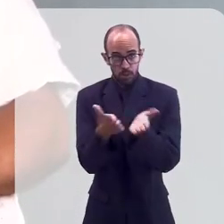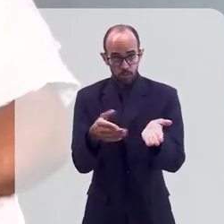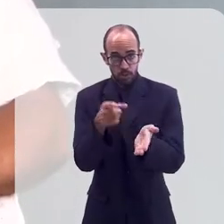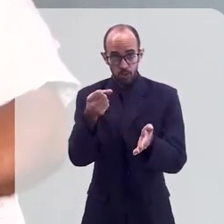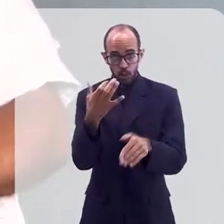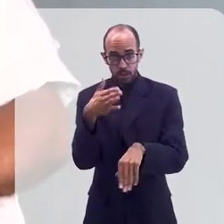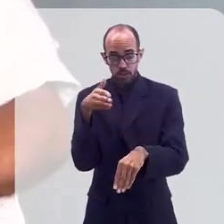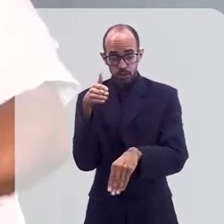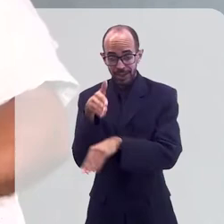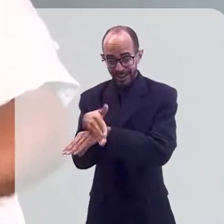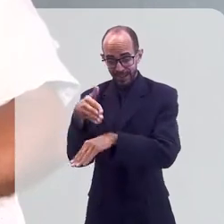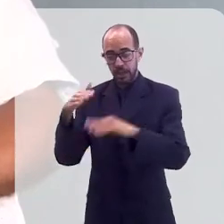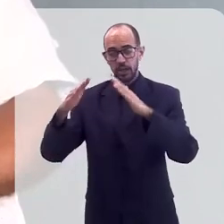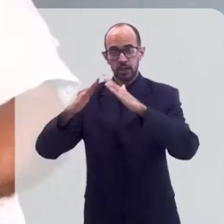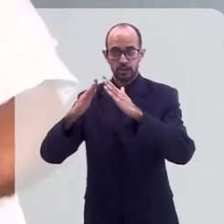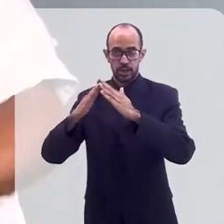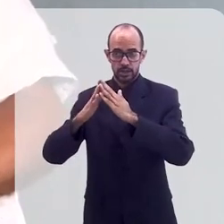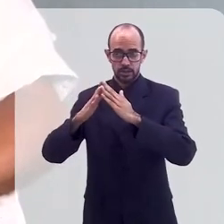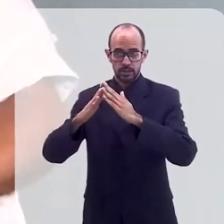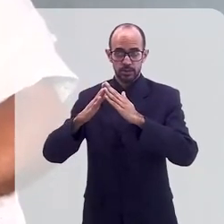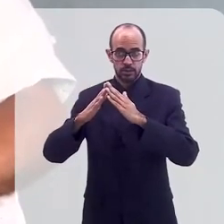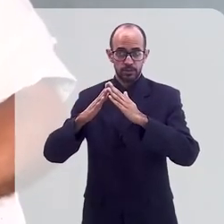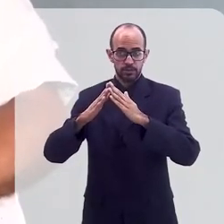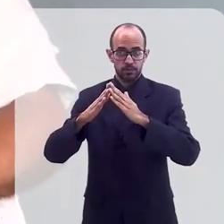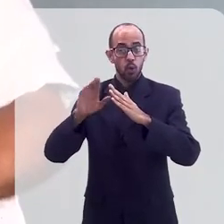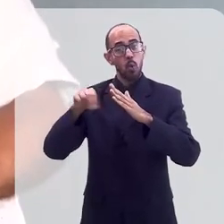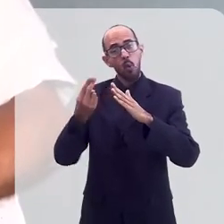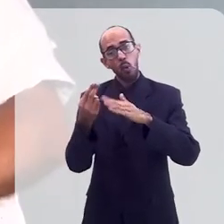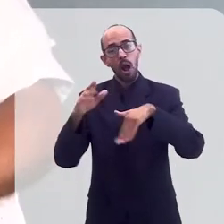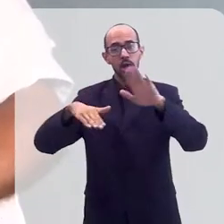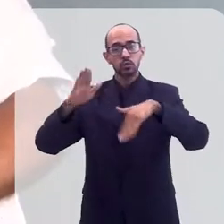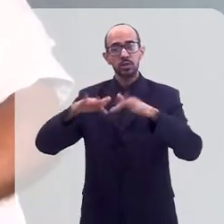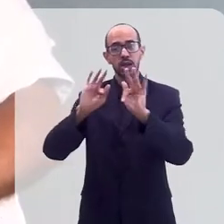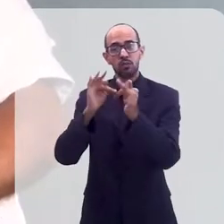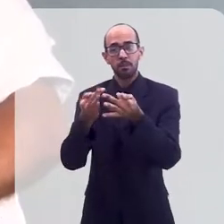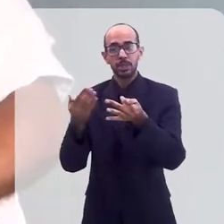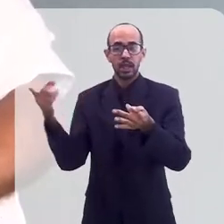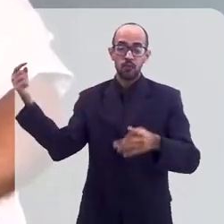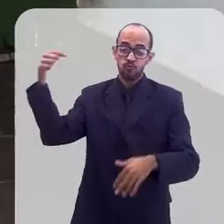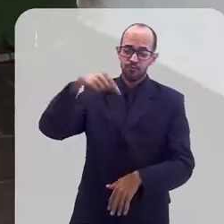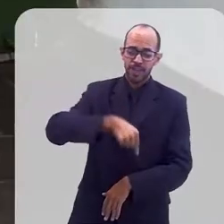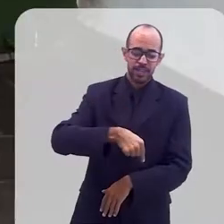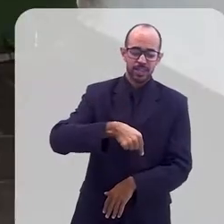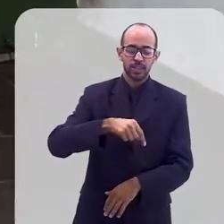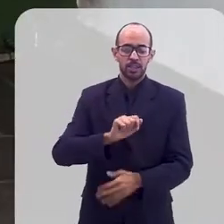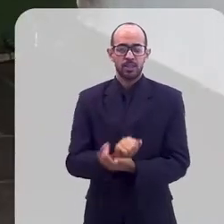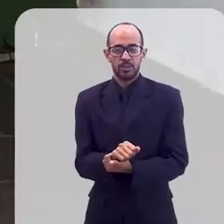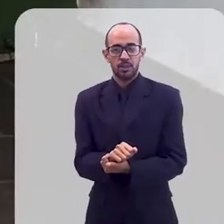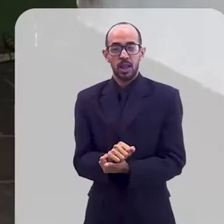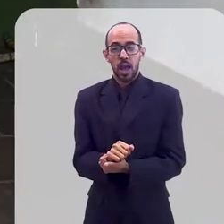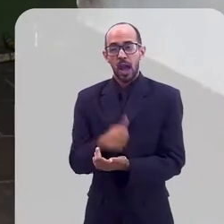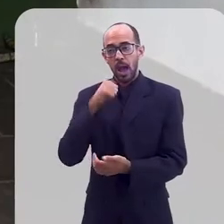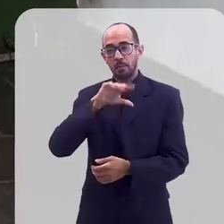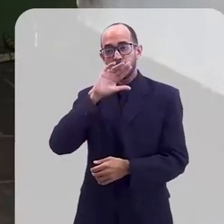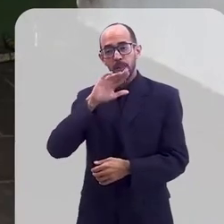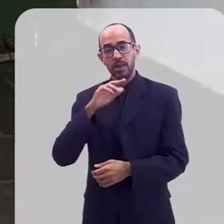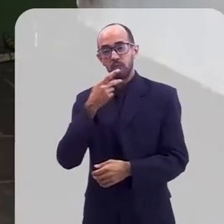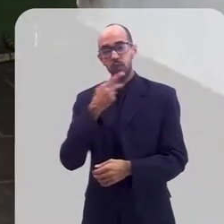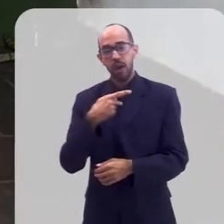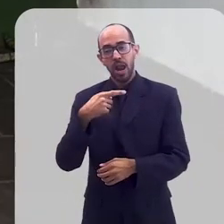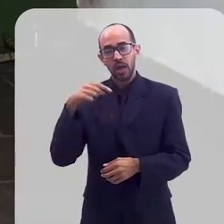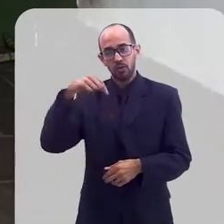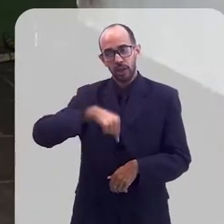entramos dentro das casas. Quando não, a família vem aqui. Então, certo. A família vem aqui para dizer, a mãe vem aqui para falar,